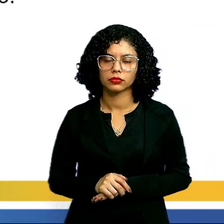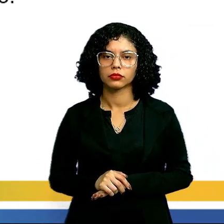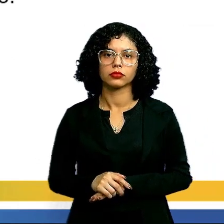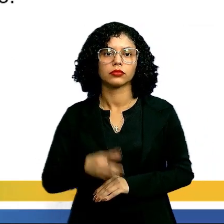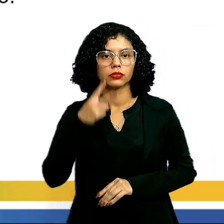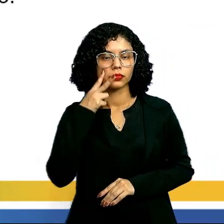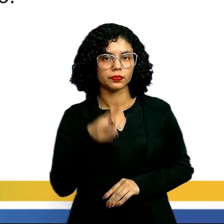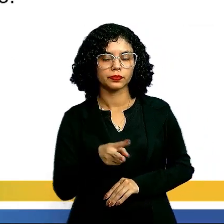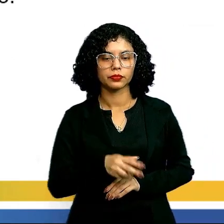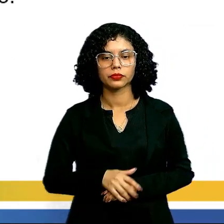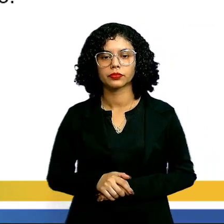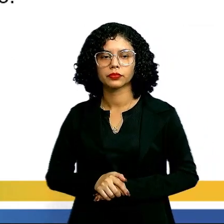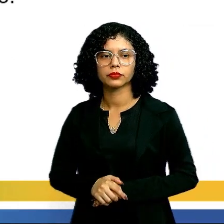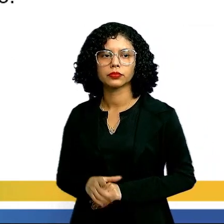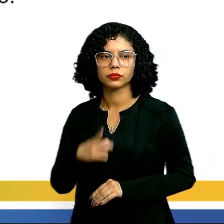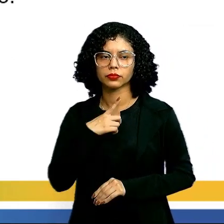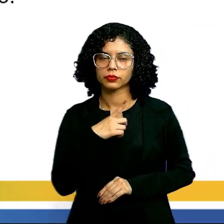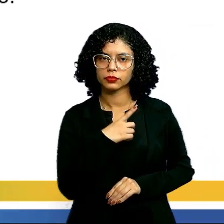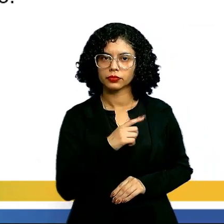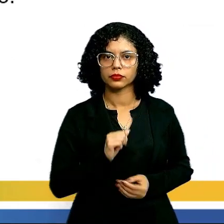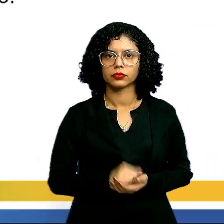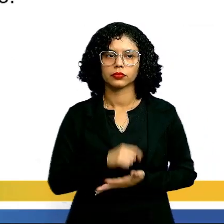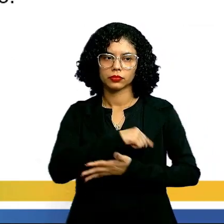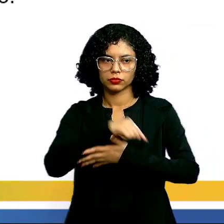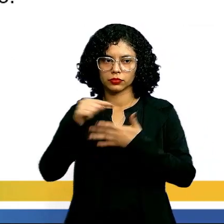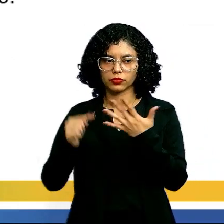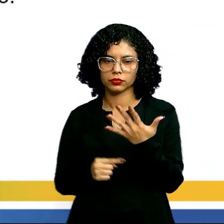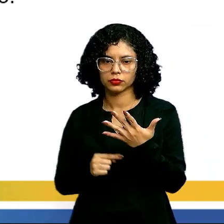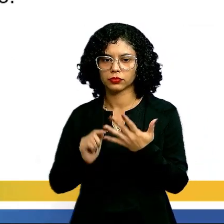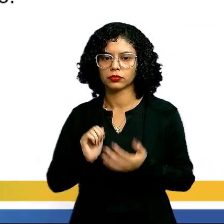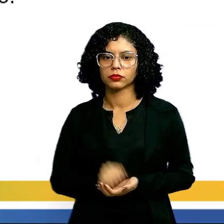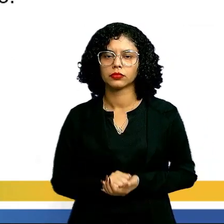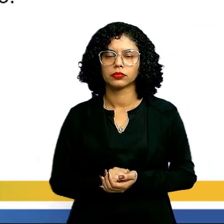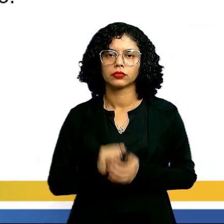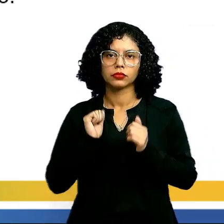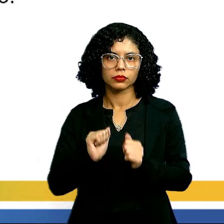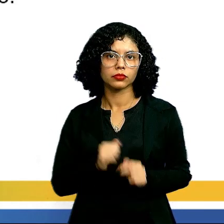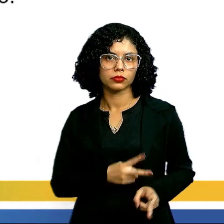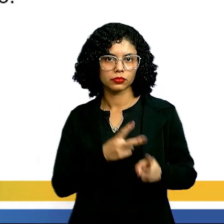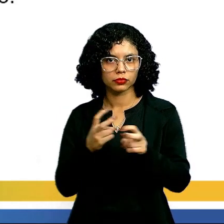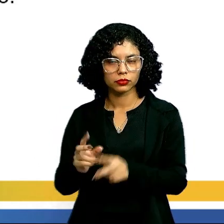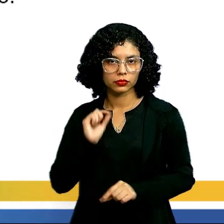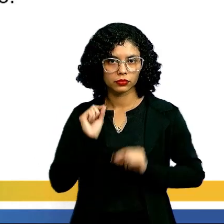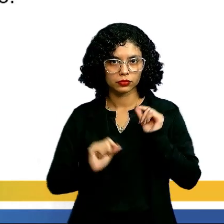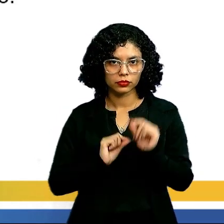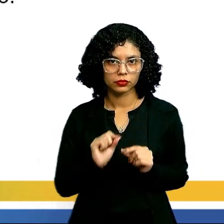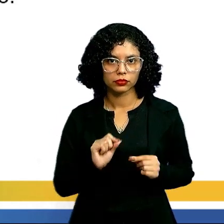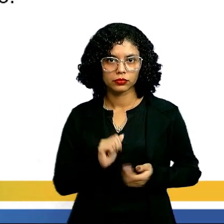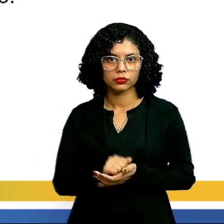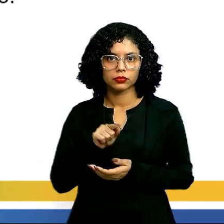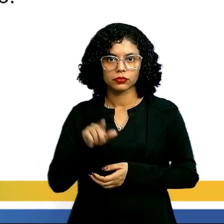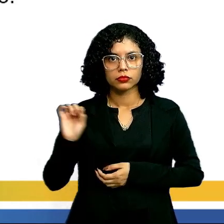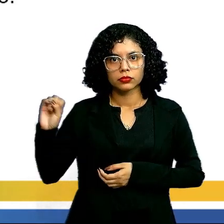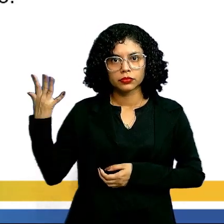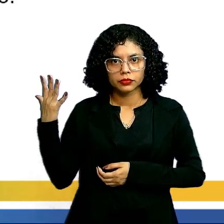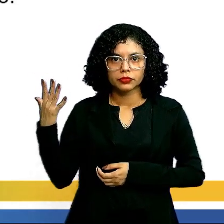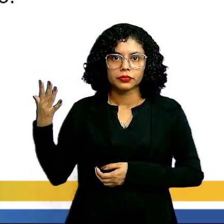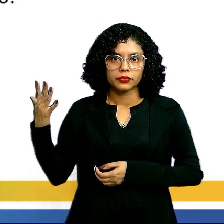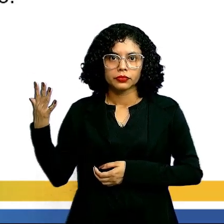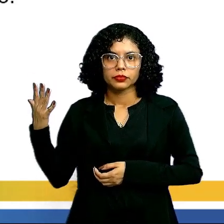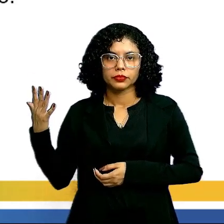Então vejamos aí, nós temos aí 5 alternativas. Então a gente pode observar, pessoal, que nesse caso aí,